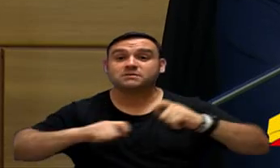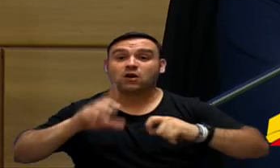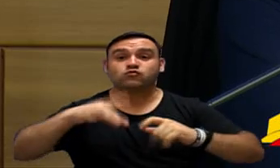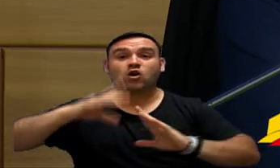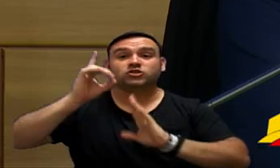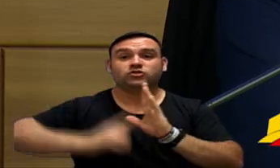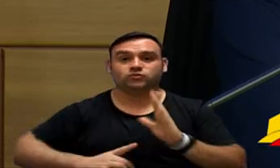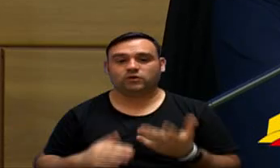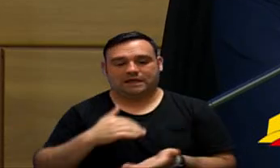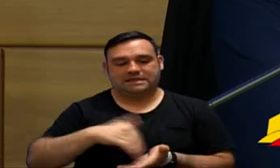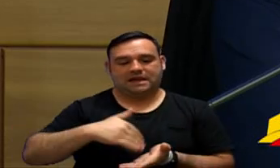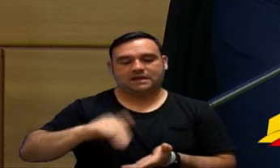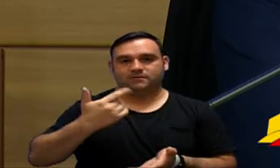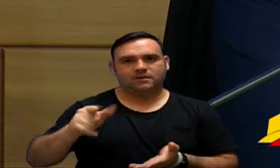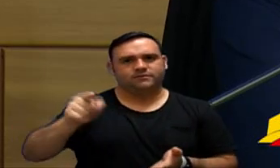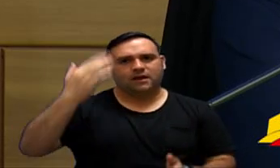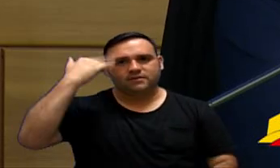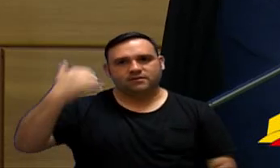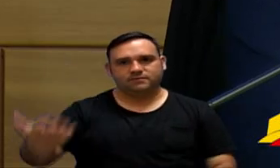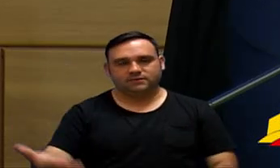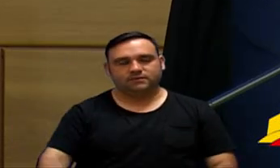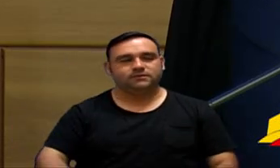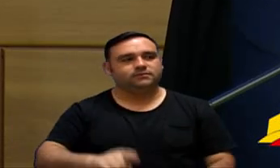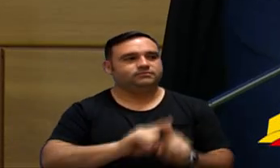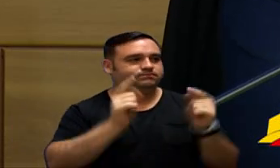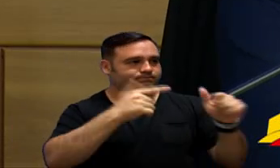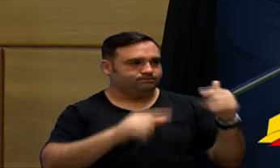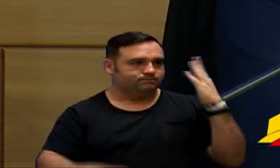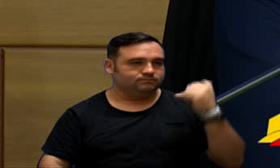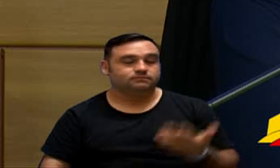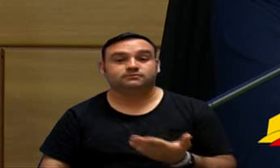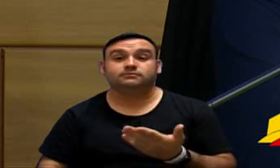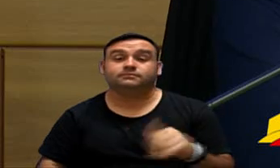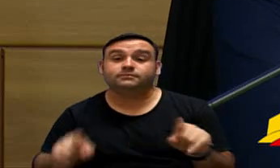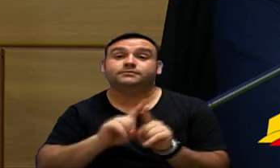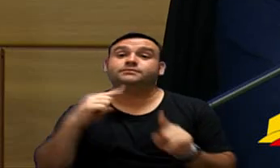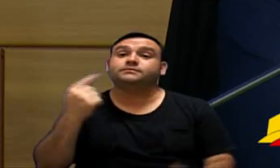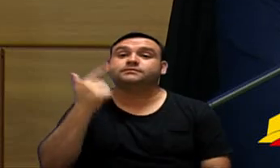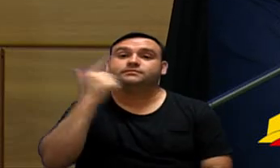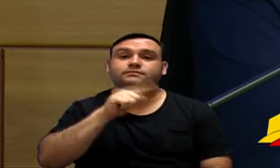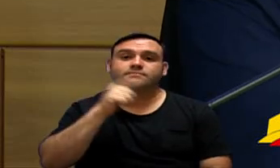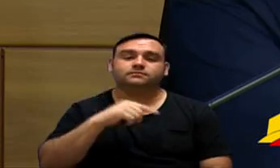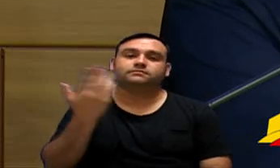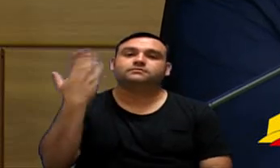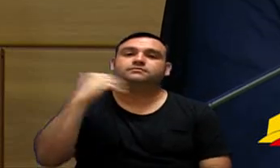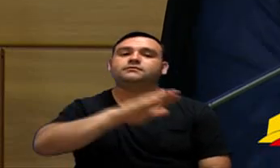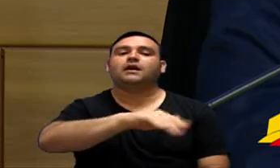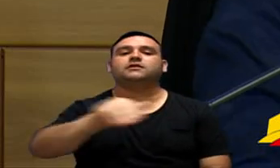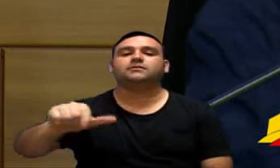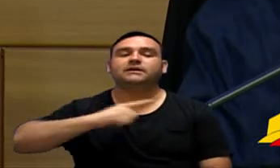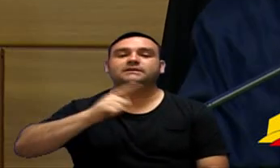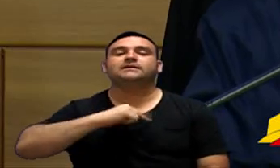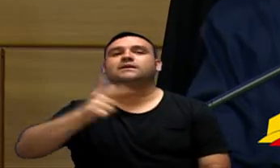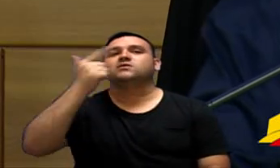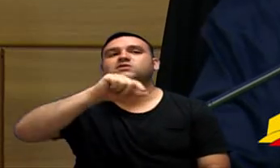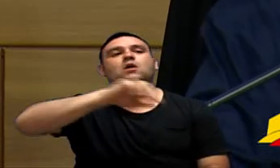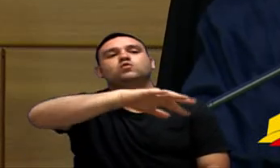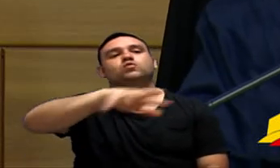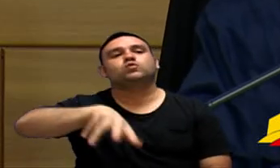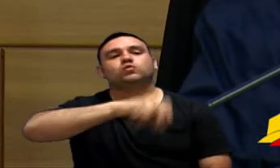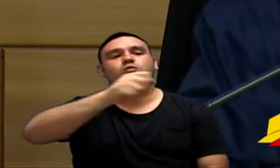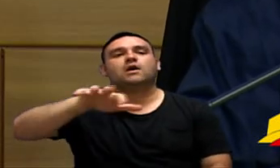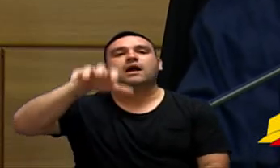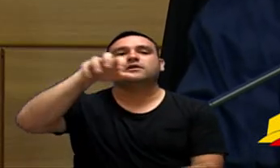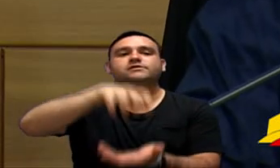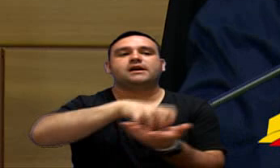diretor. As senhoras sabem disso, e os demais também. E nós conseguimos agora, no último chamamento, dar cobertura total para todos os